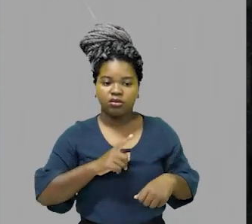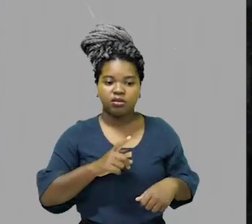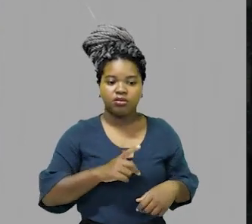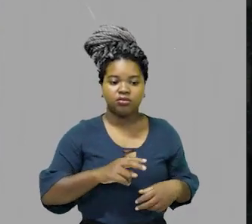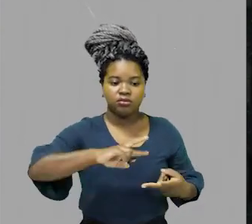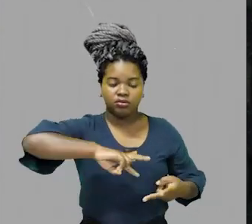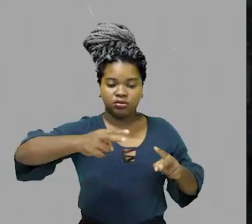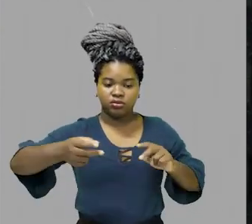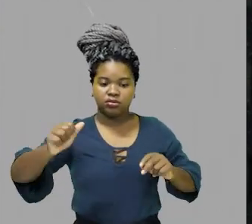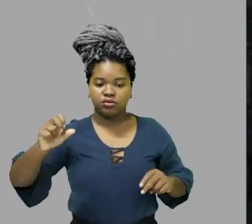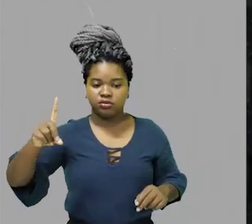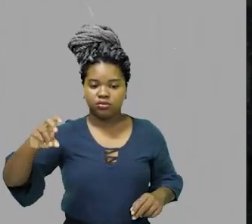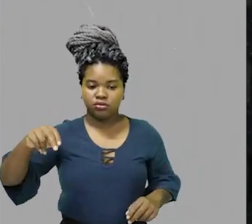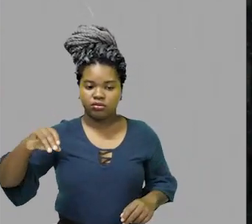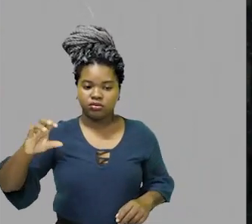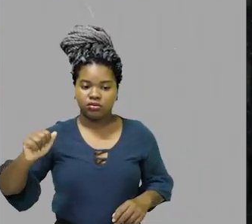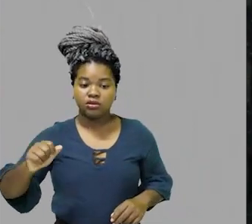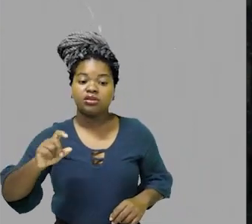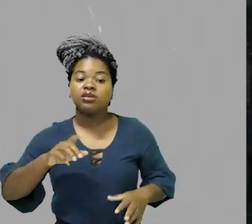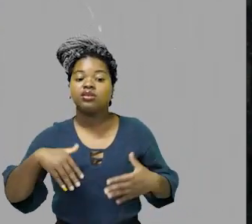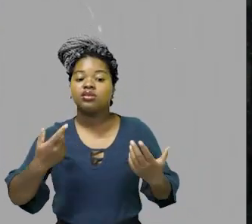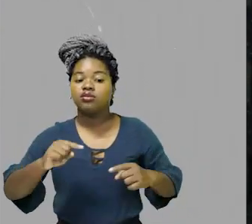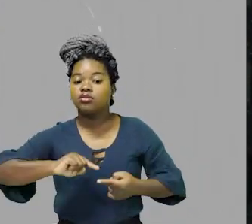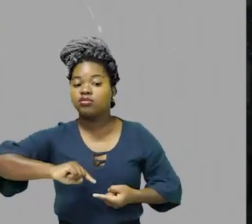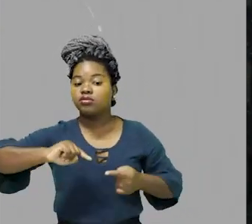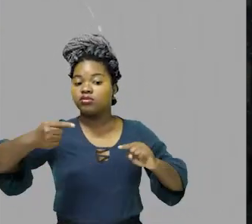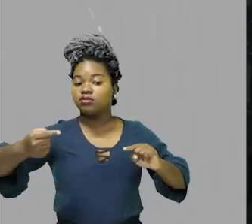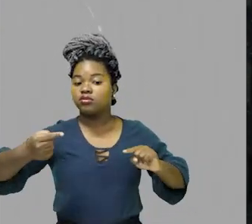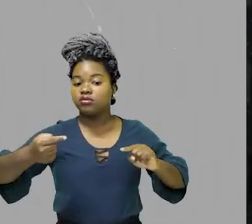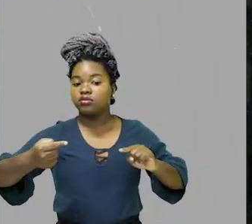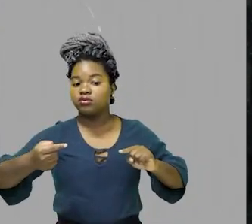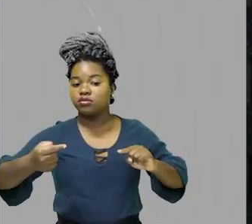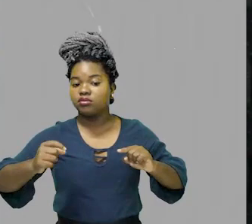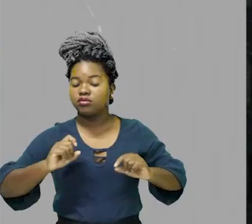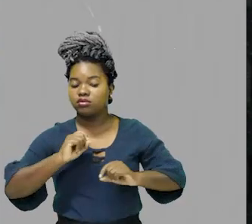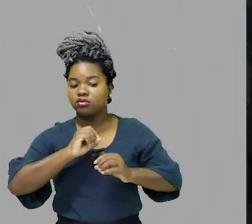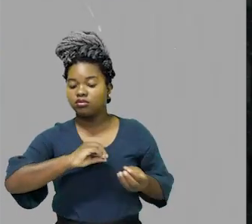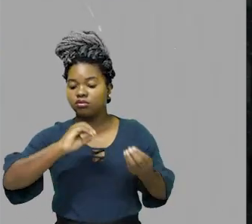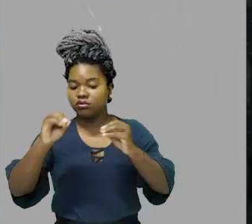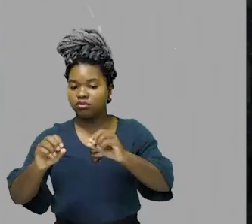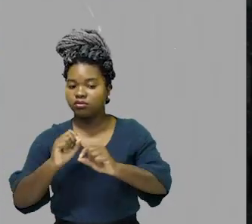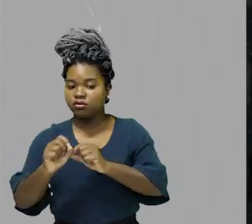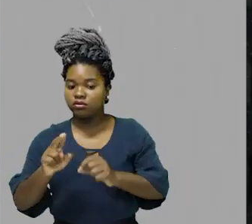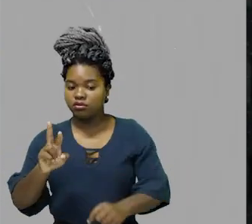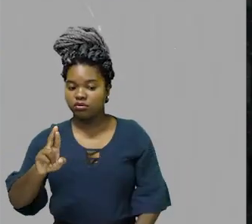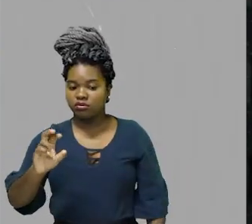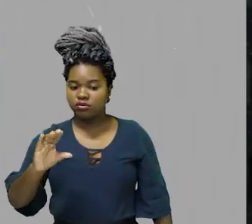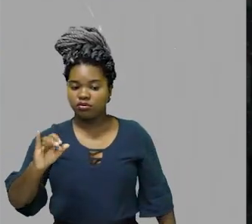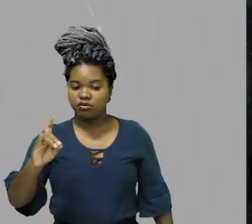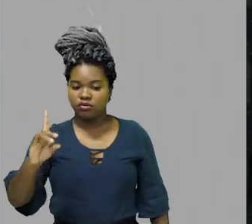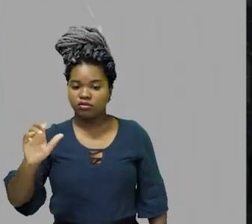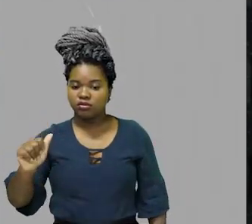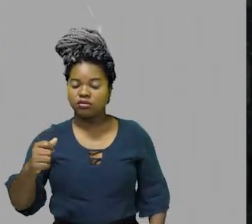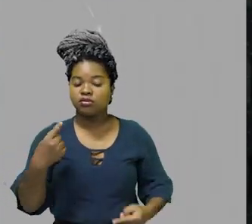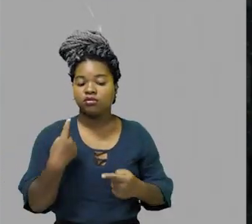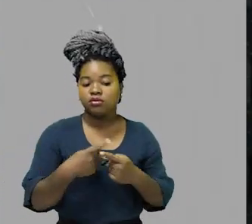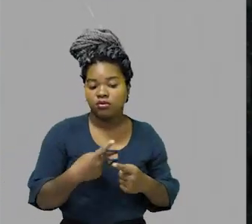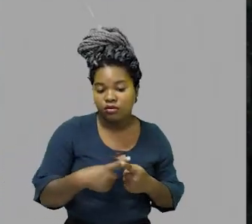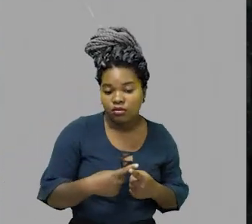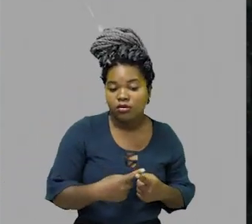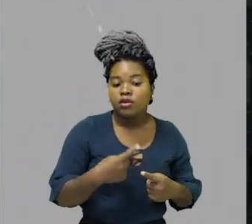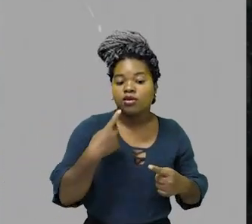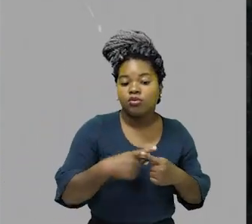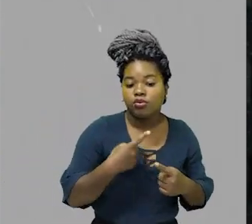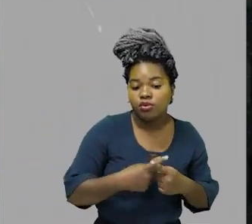no RNA, a base nitrogenada que vai ser adicionada vai ser uracila. Por quê? A